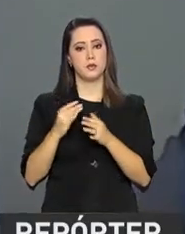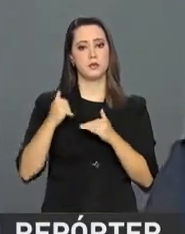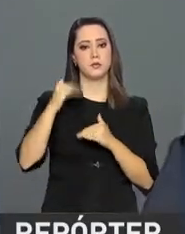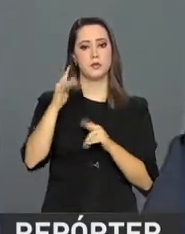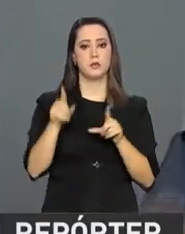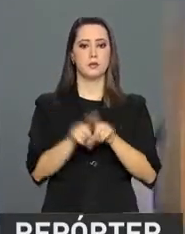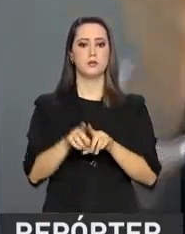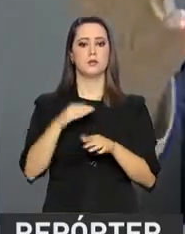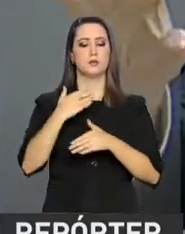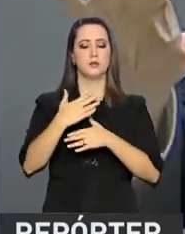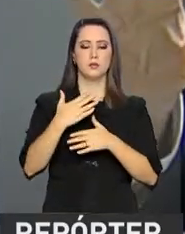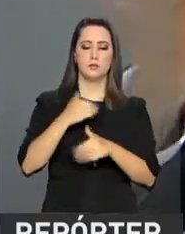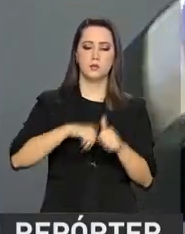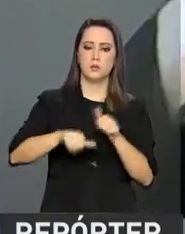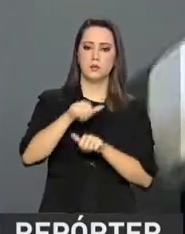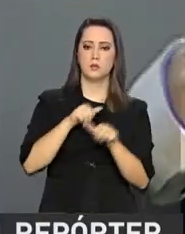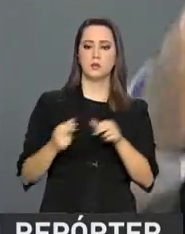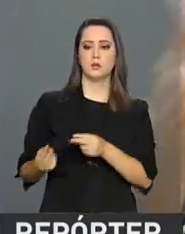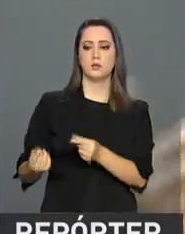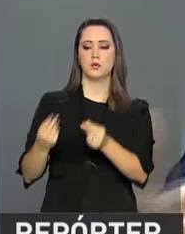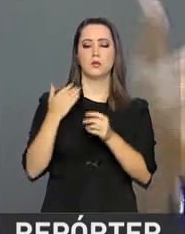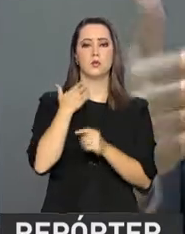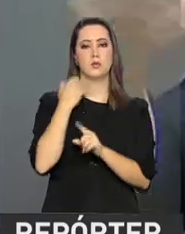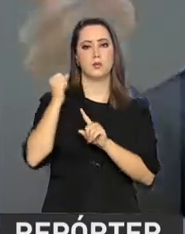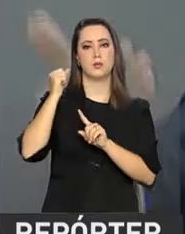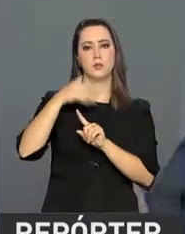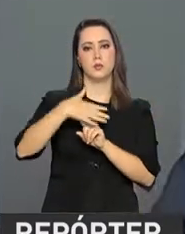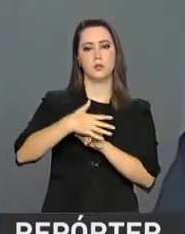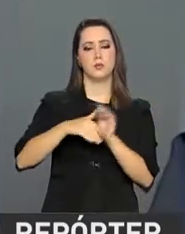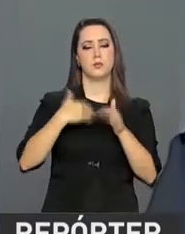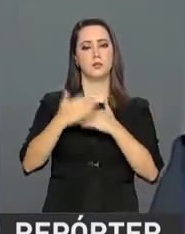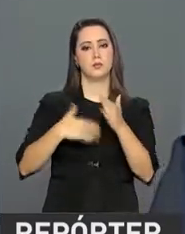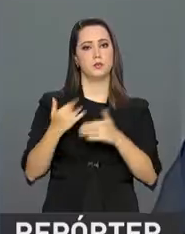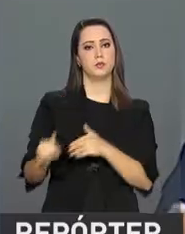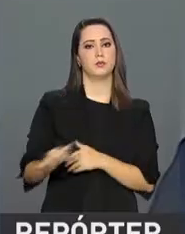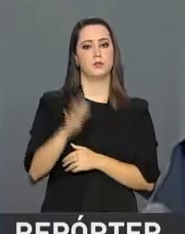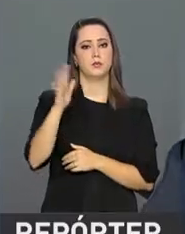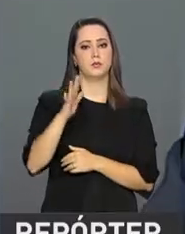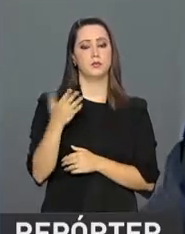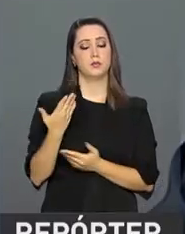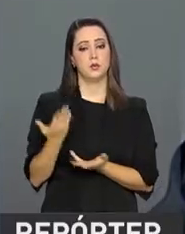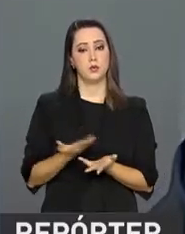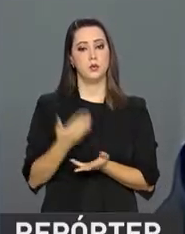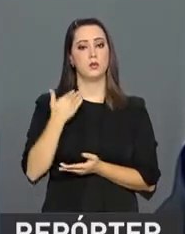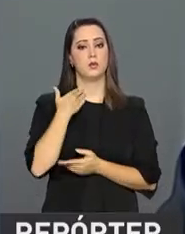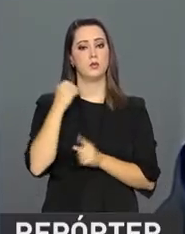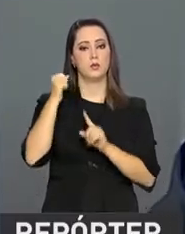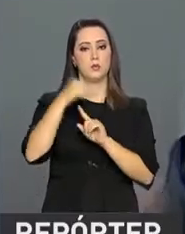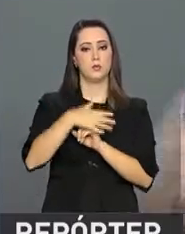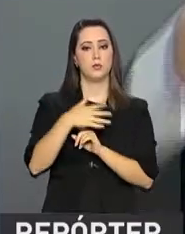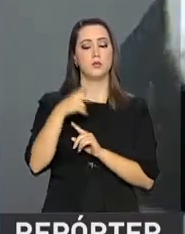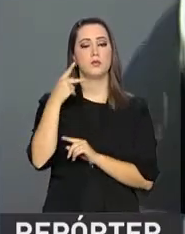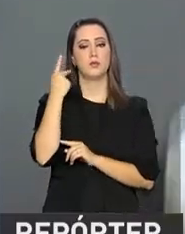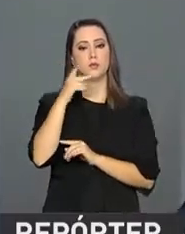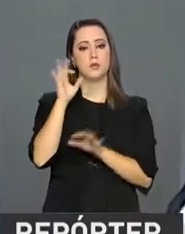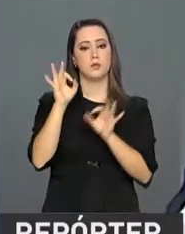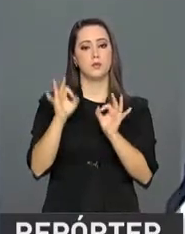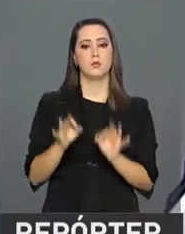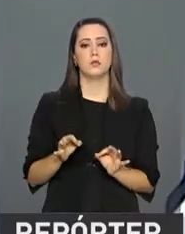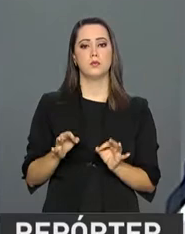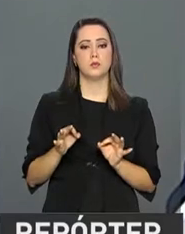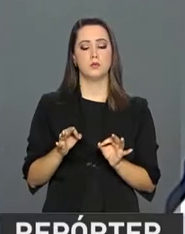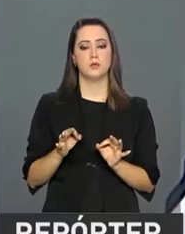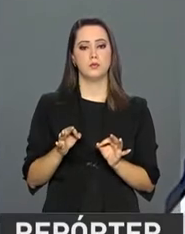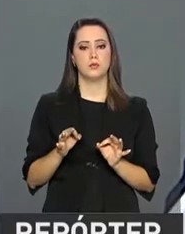atendimento pela mudança de política monetária do banco central considerando a evolução da inflação vamos tratar com a política absolutamente correta